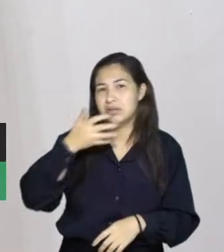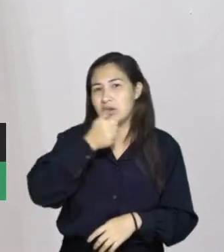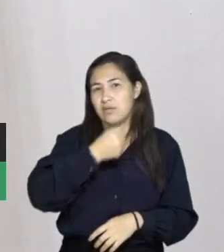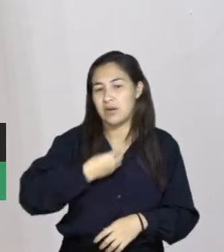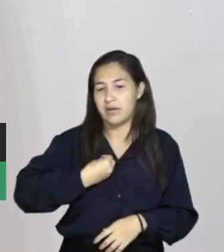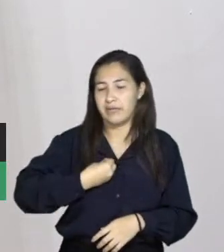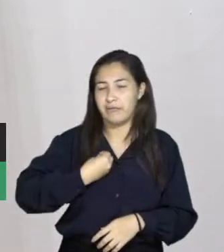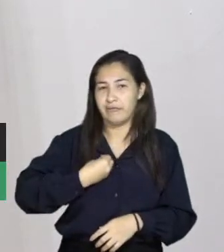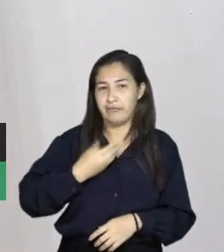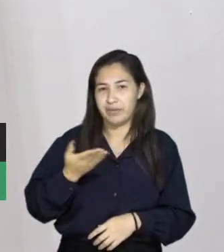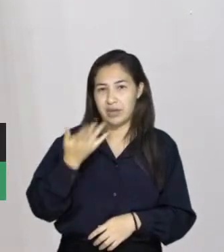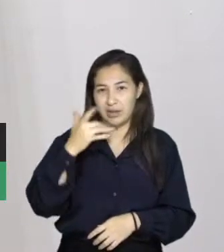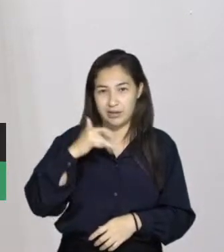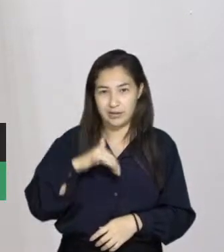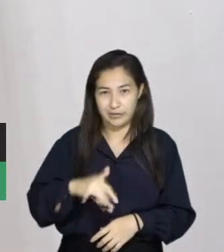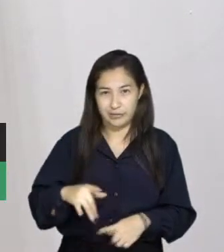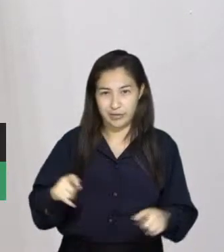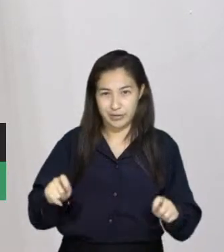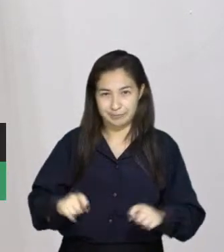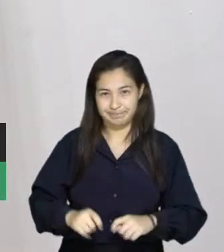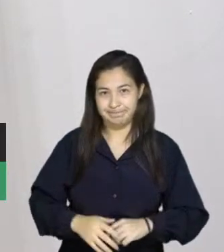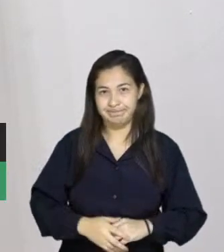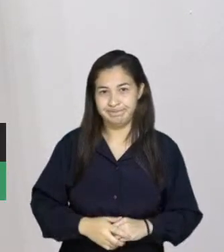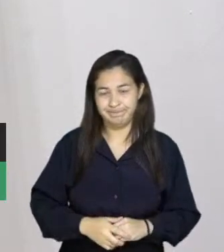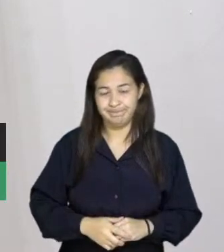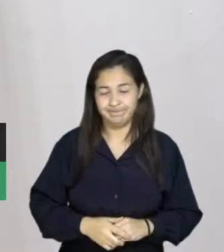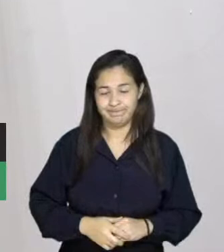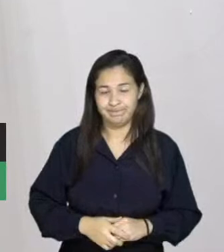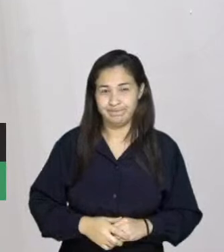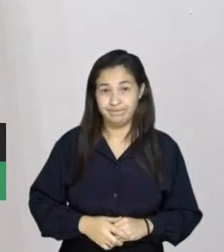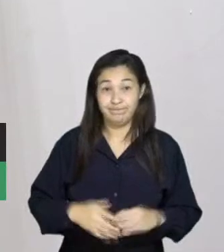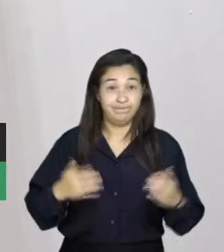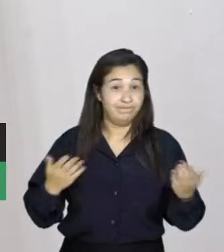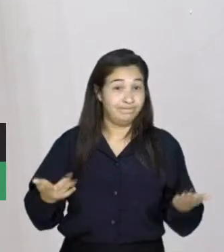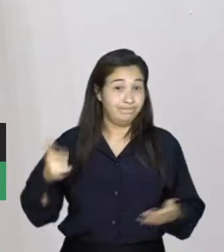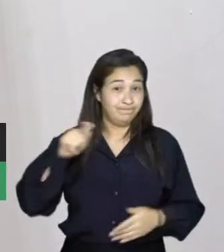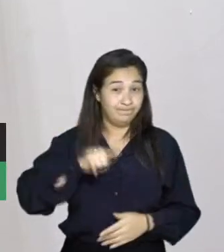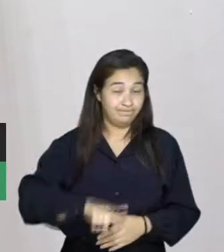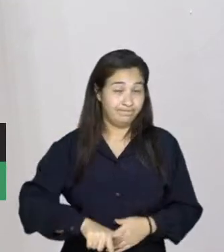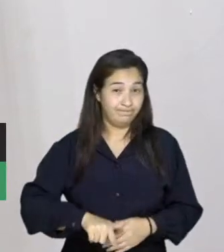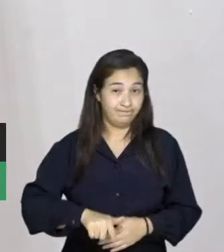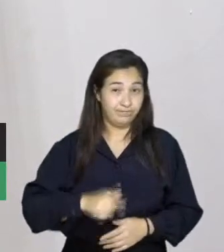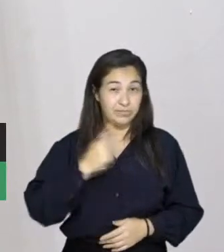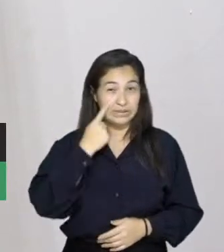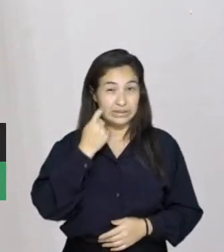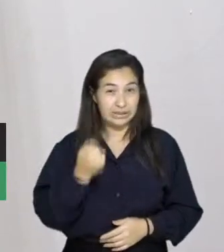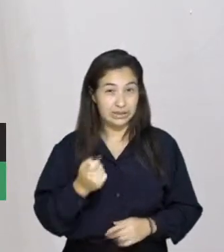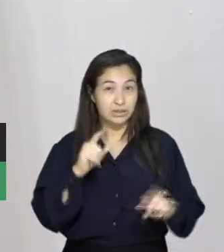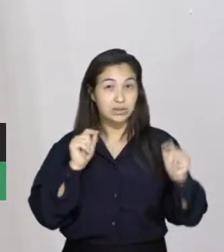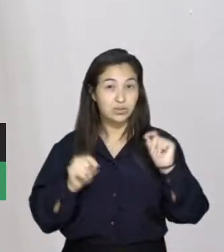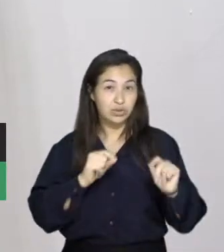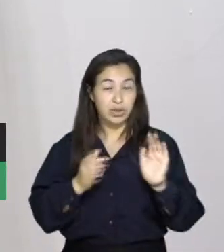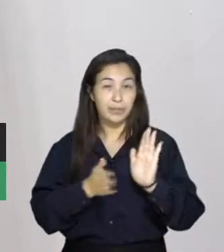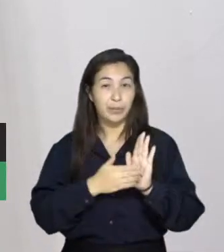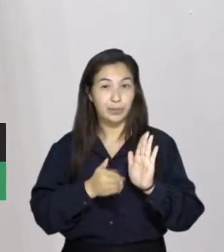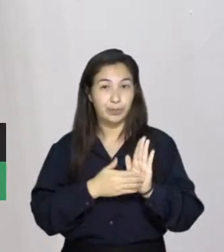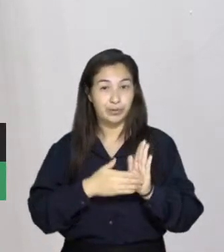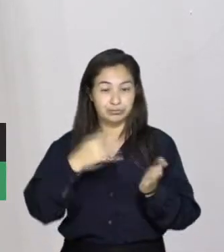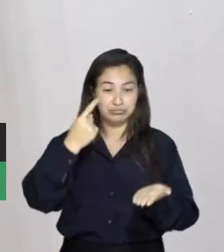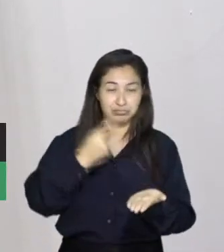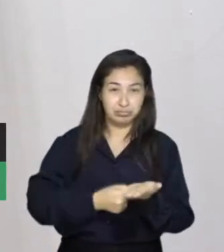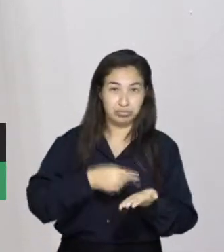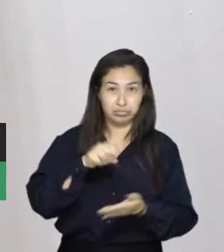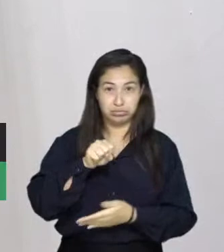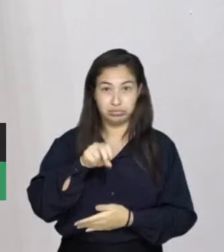salvar a vida da criança. E também tem um detalhe interessante nessa proposta, no acordo que o SUS